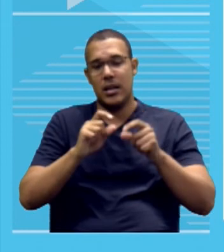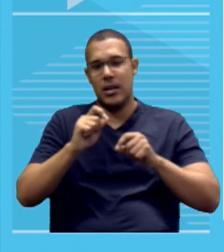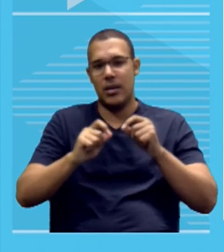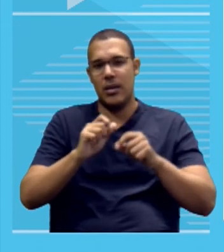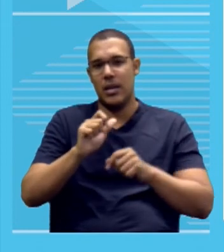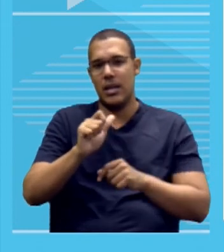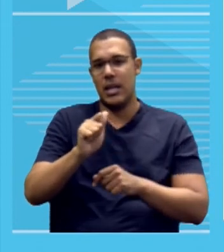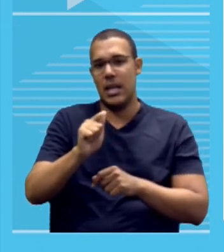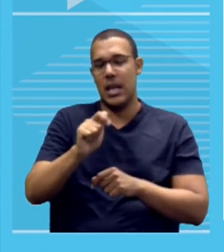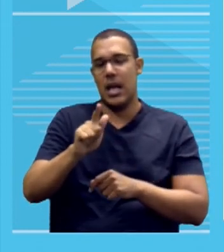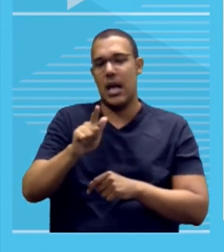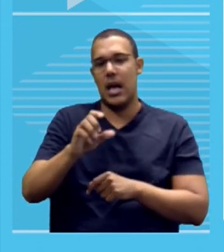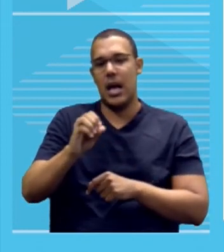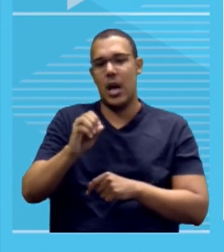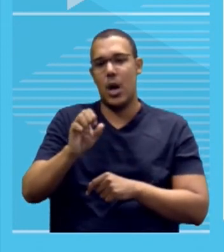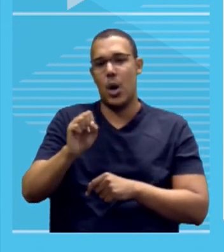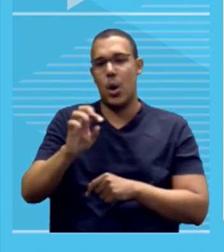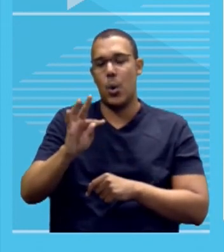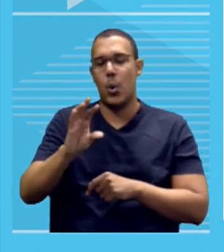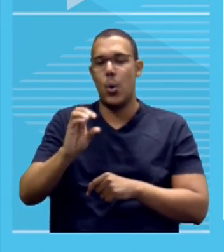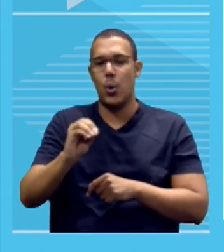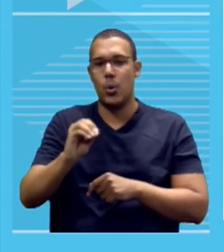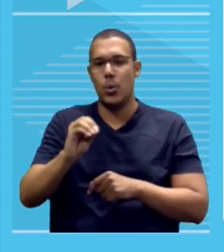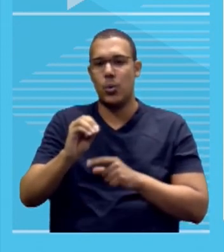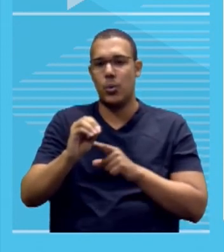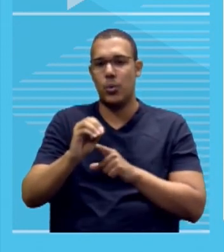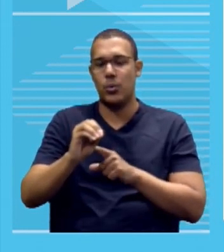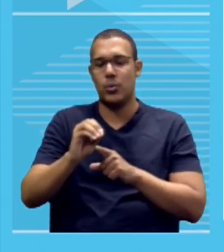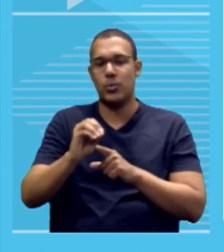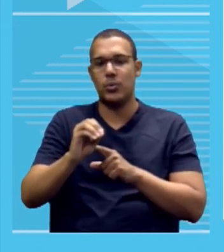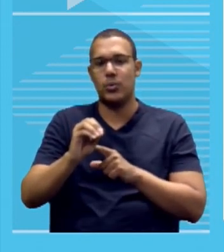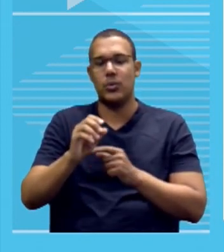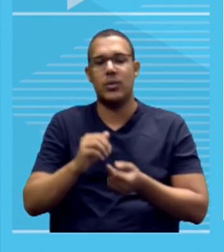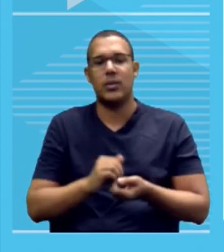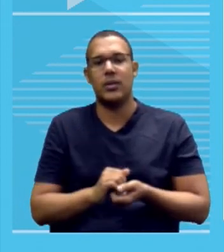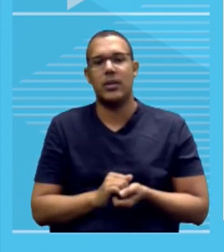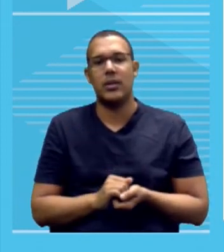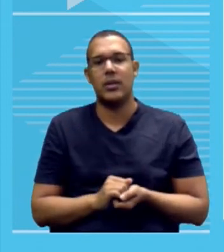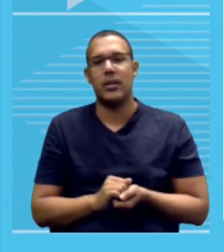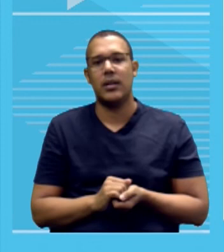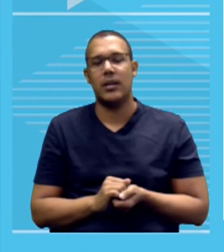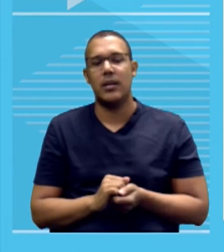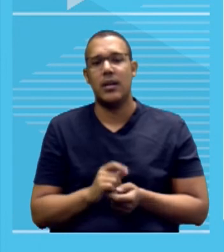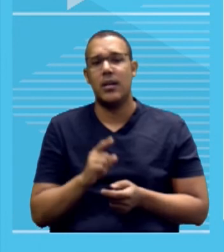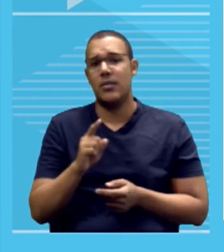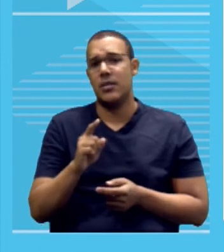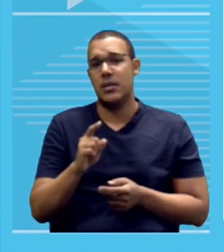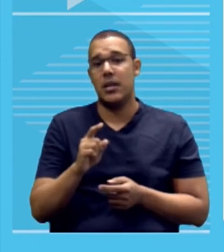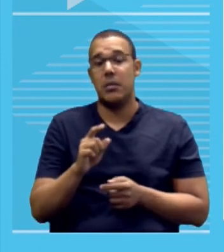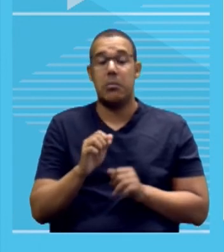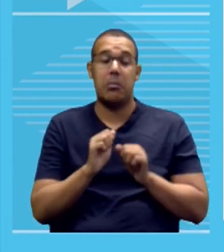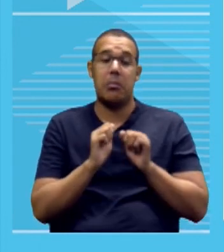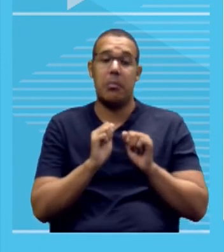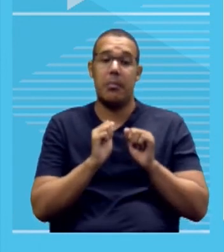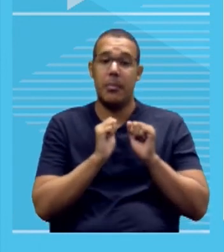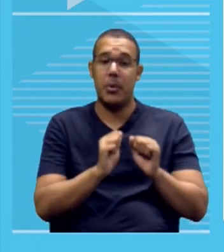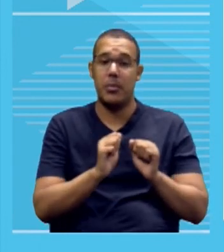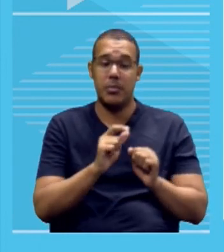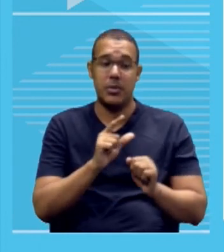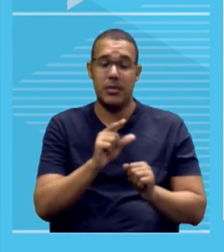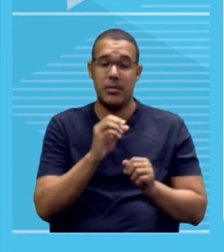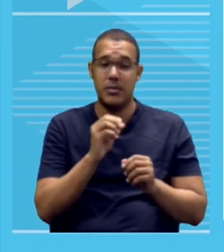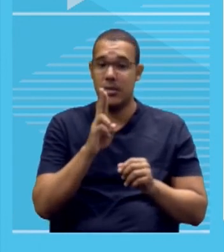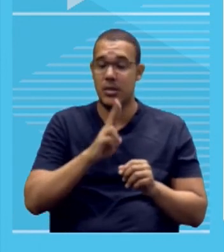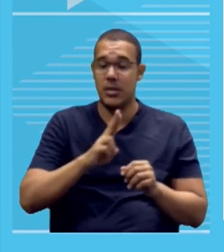não tô falando do mês do ano não viu galera eu tô falando é de você é quem sabe qual quantidade você